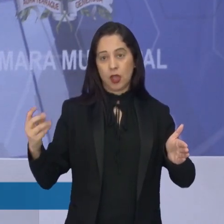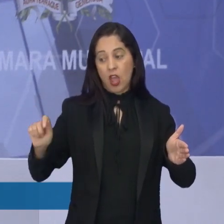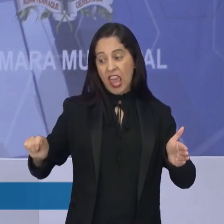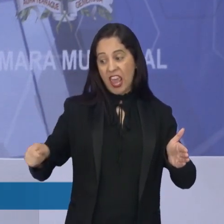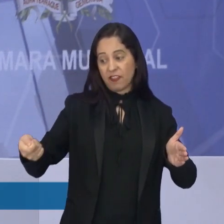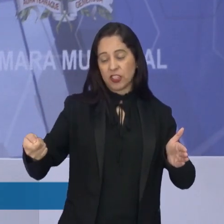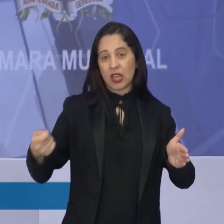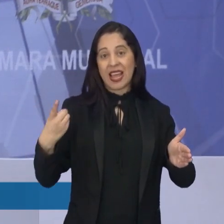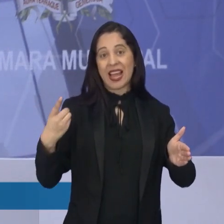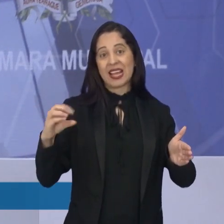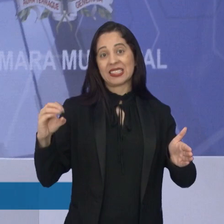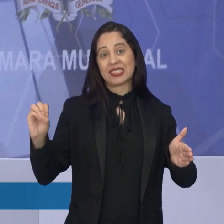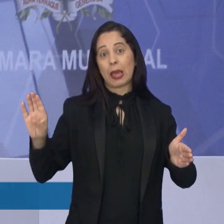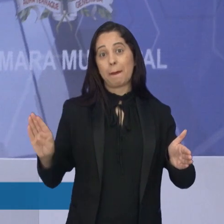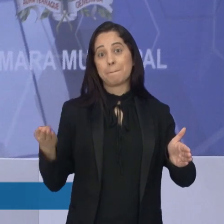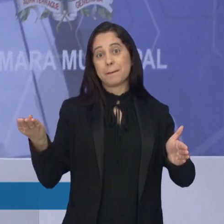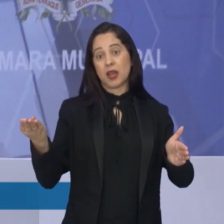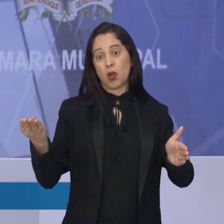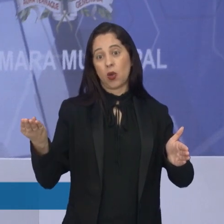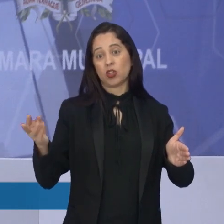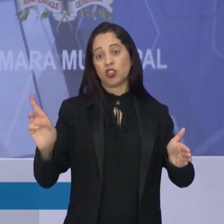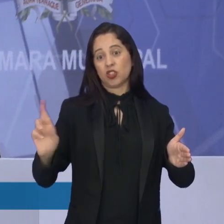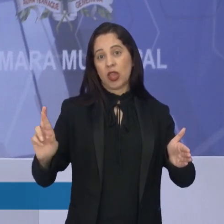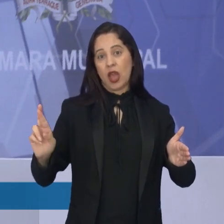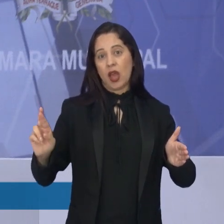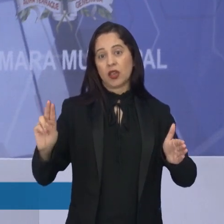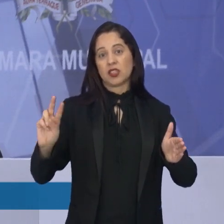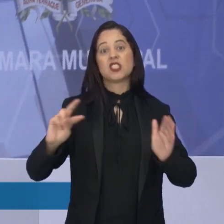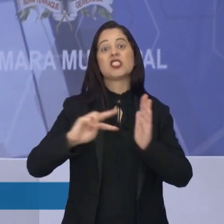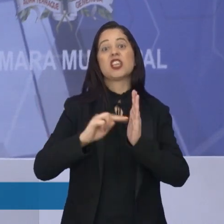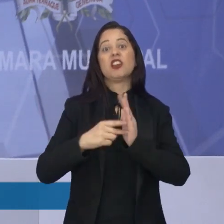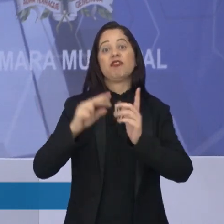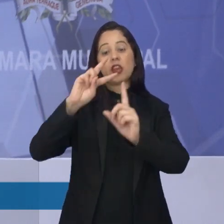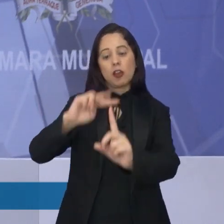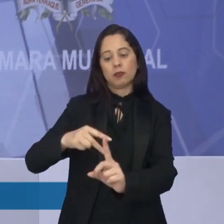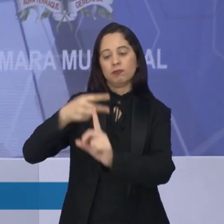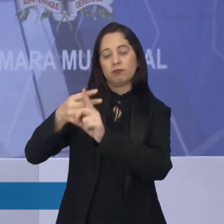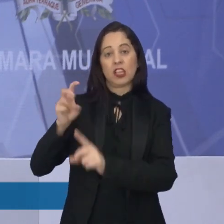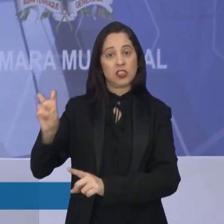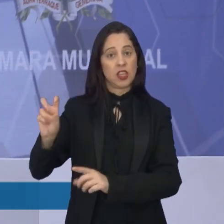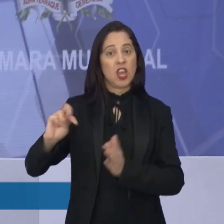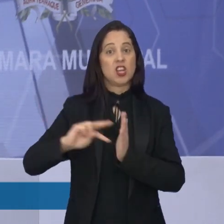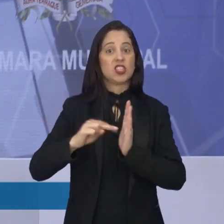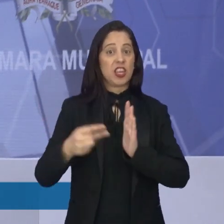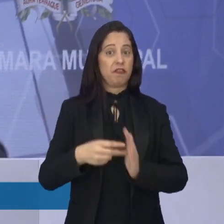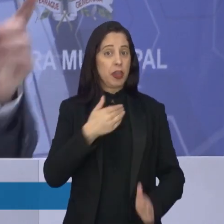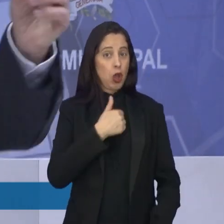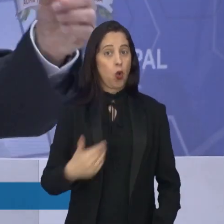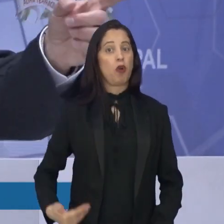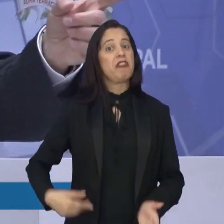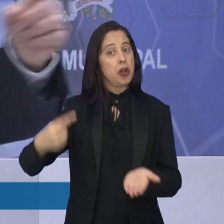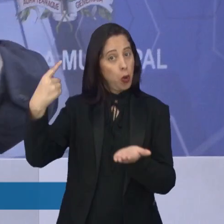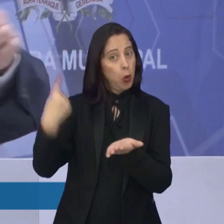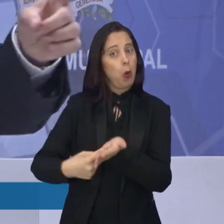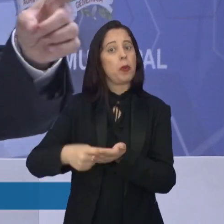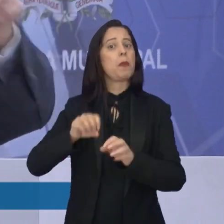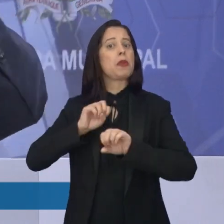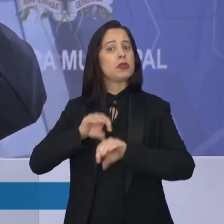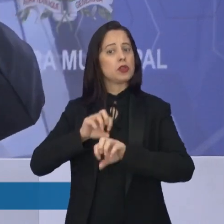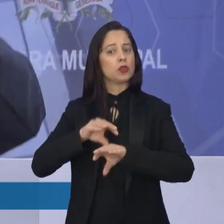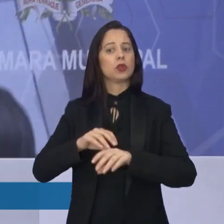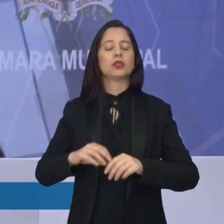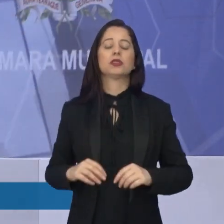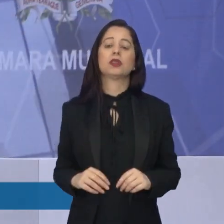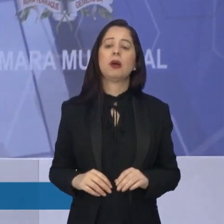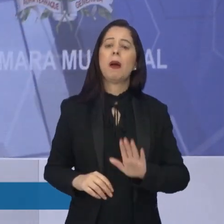100 bilhões de reais. Foi multiplicado por 5. Isso é um governo que se compromete com a educação. E alguém pode dizer,